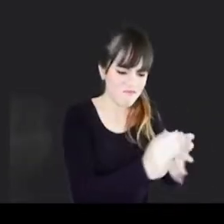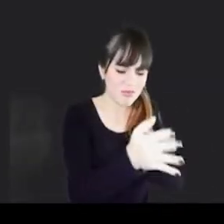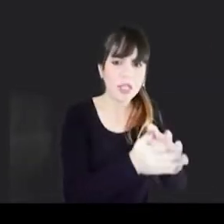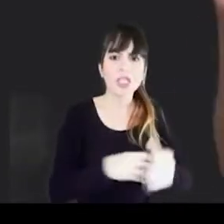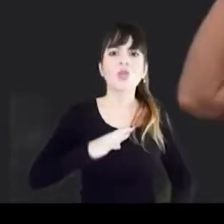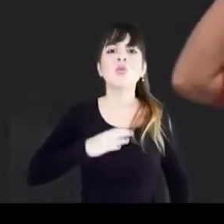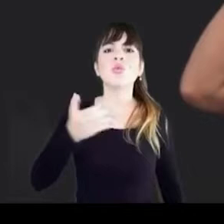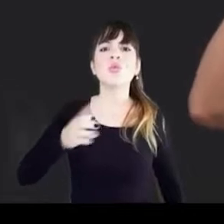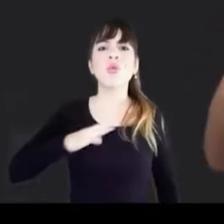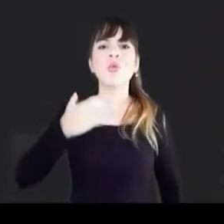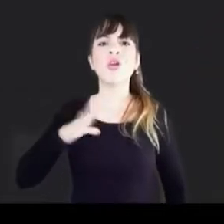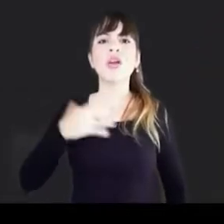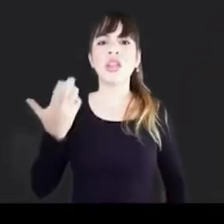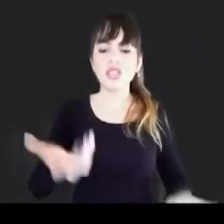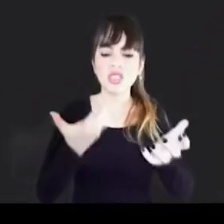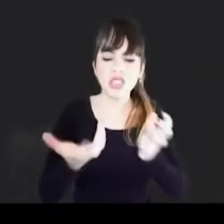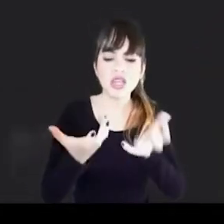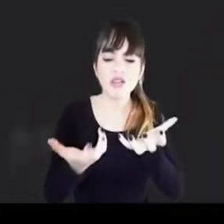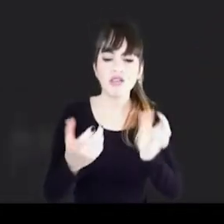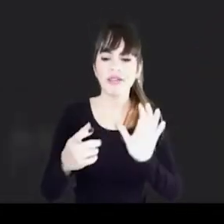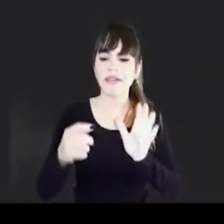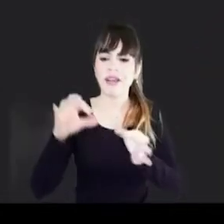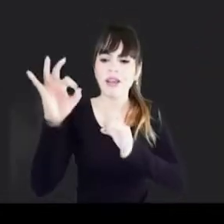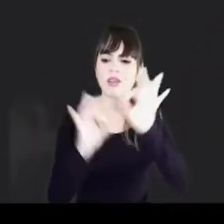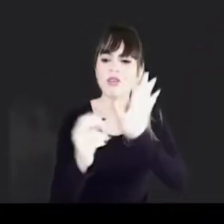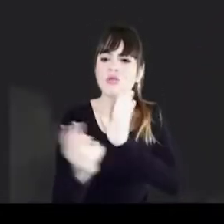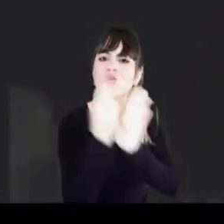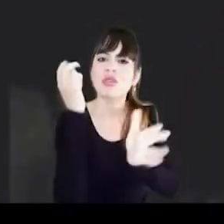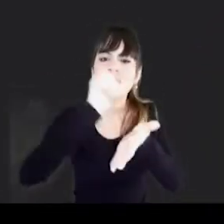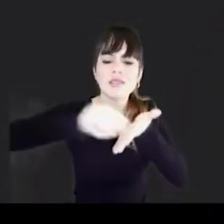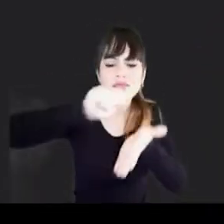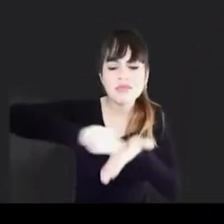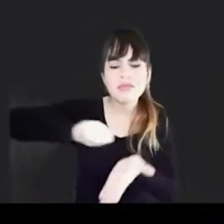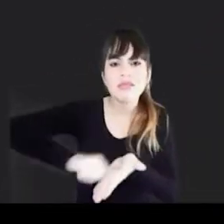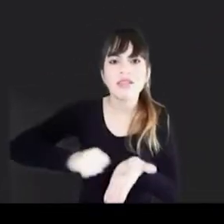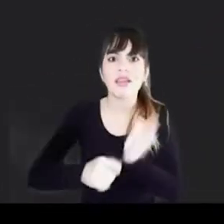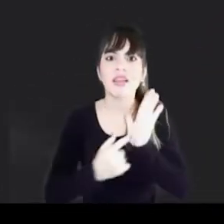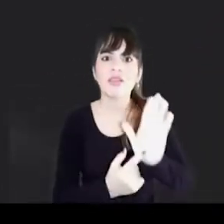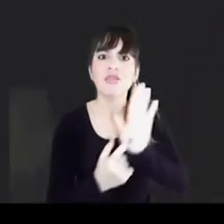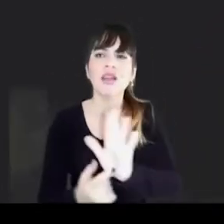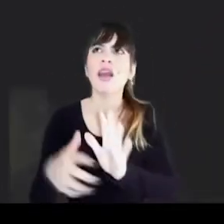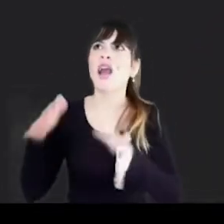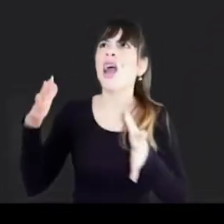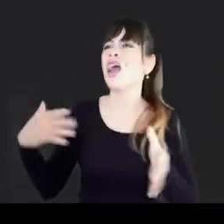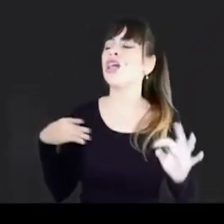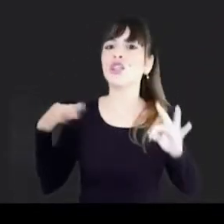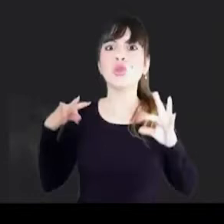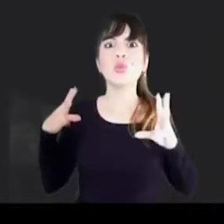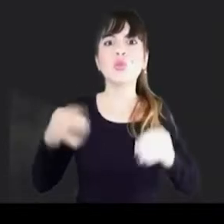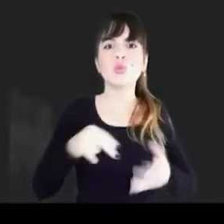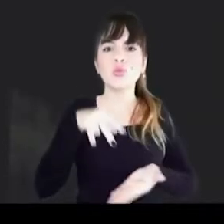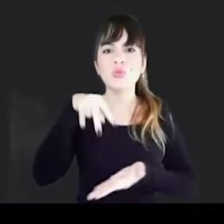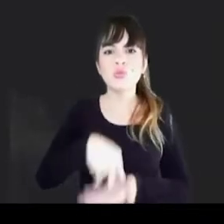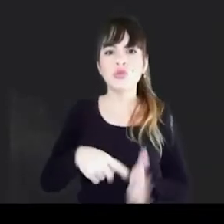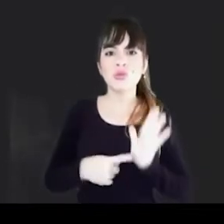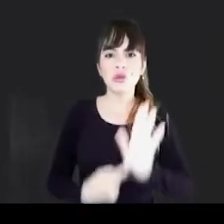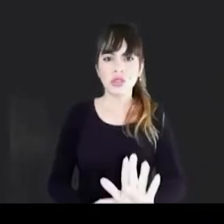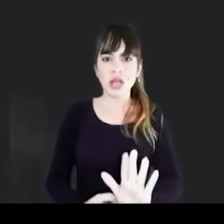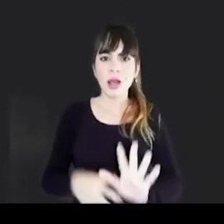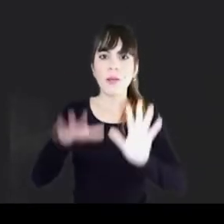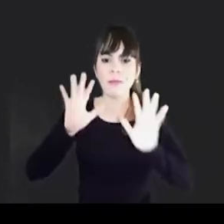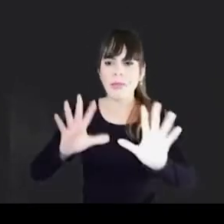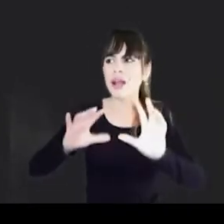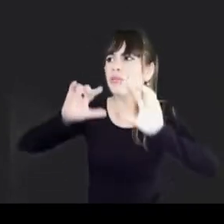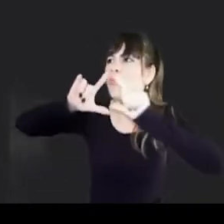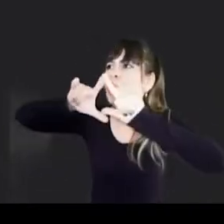ter coragem. Eu sei tudo. Pretendo escrever de modo cada vez mais simples. O vazio é o tudo que eu posso jamais